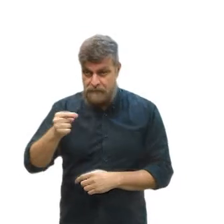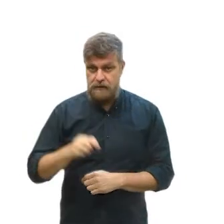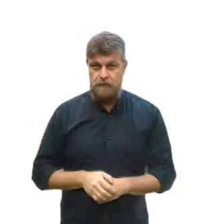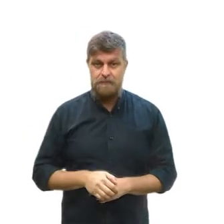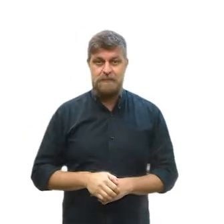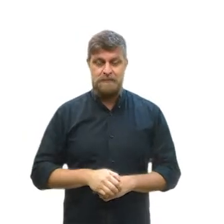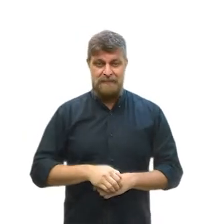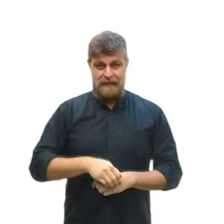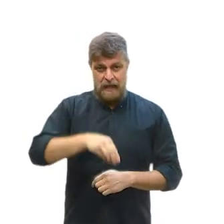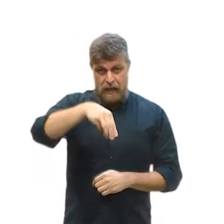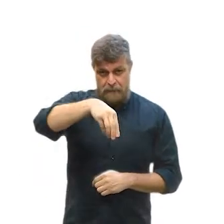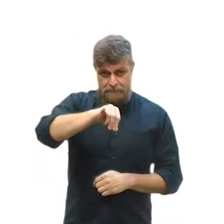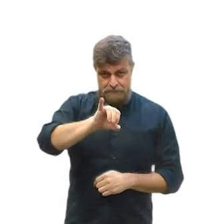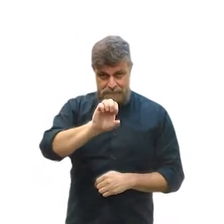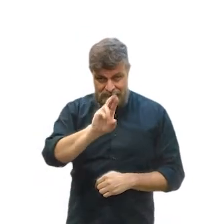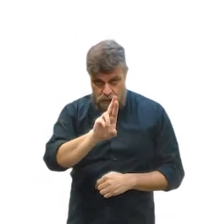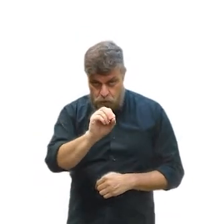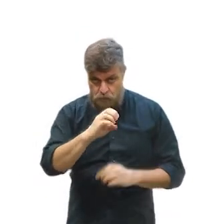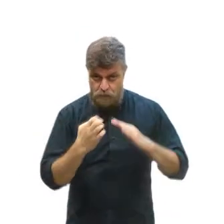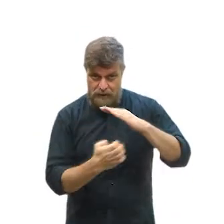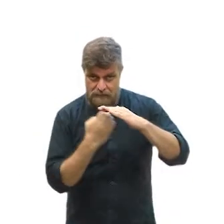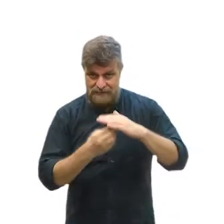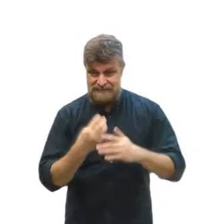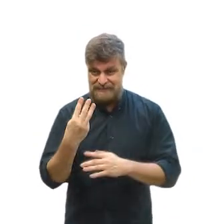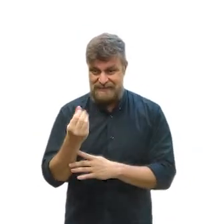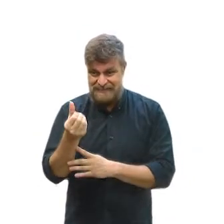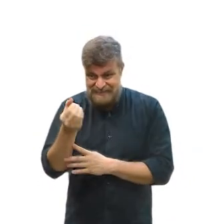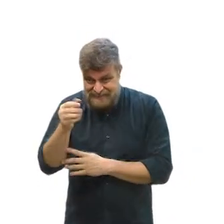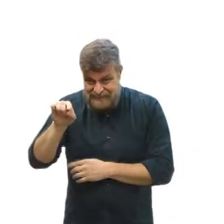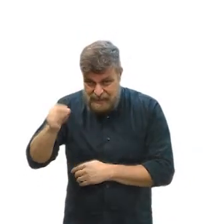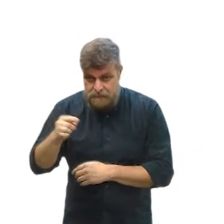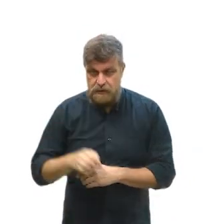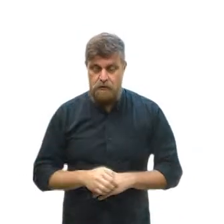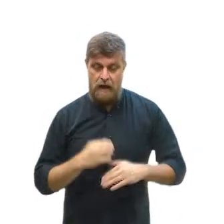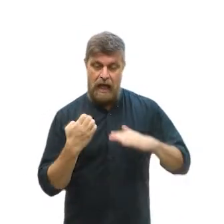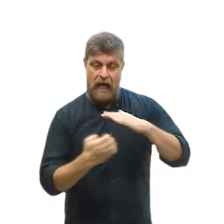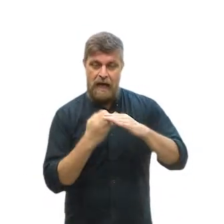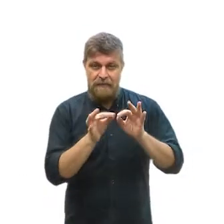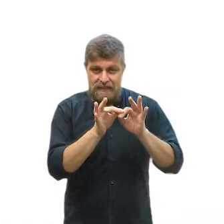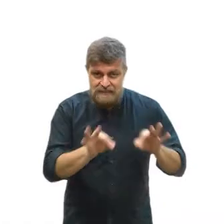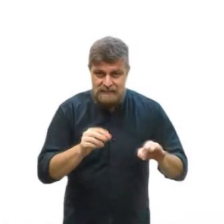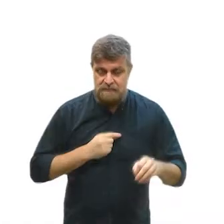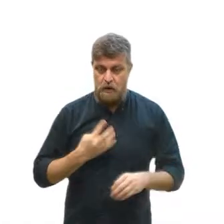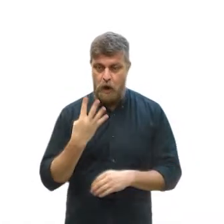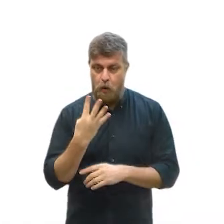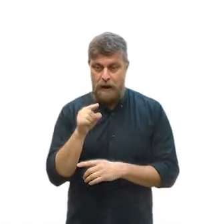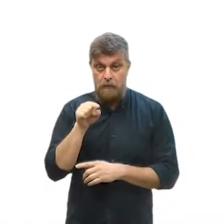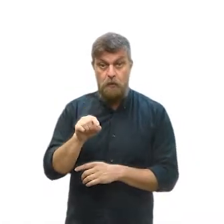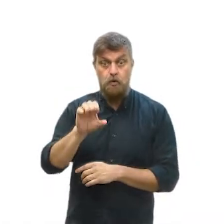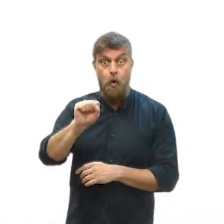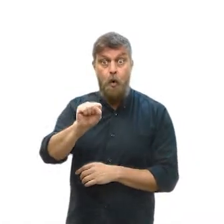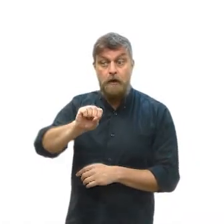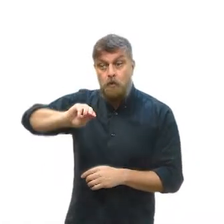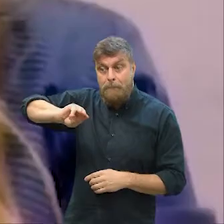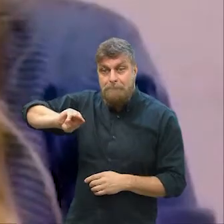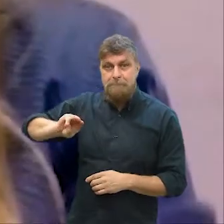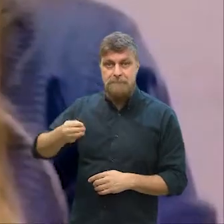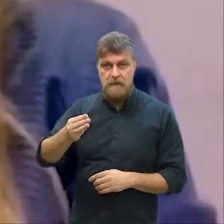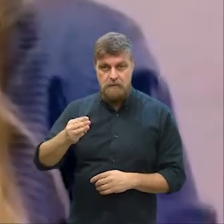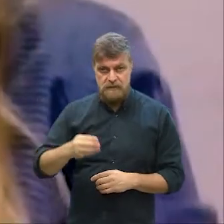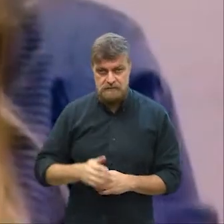Já a microempresa, esse faturamento é de até 360 mil. A empresa de pequeno porte, ela pode faturar até 4,8